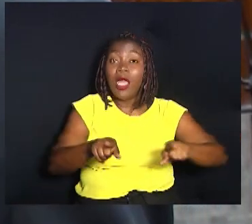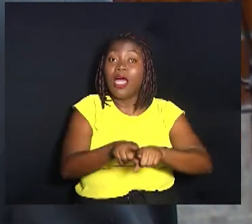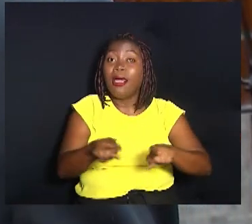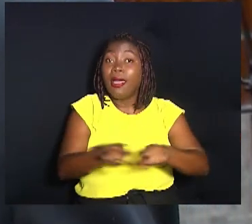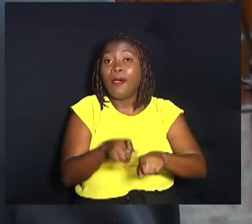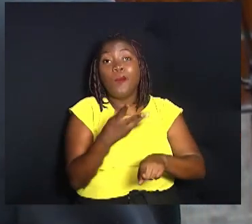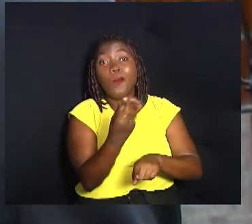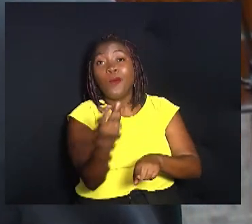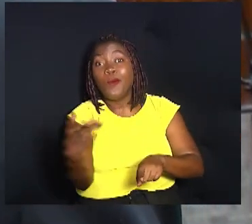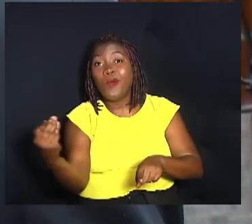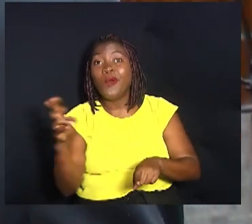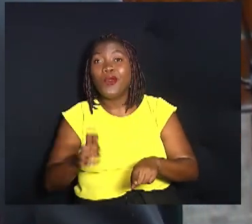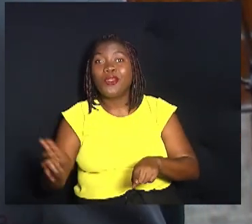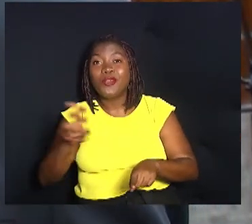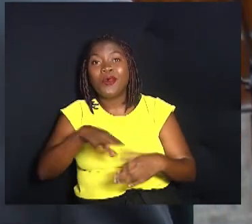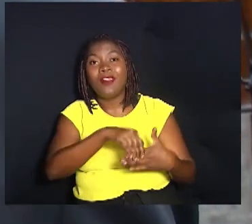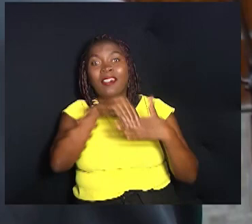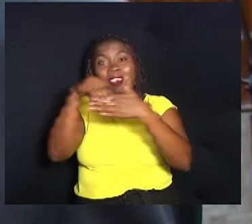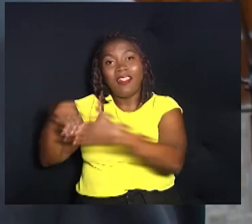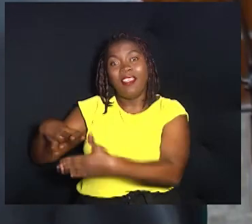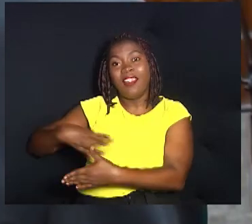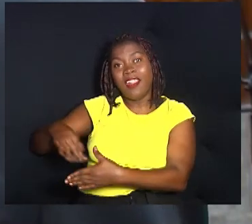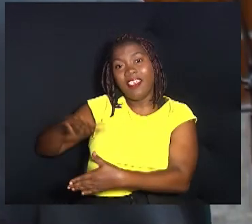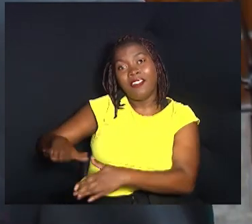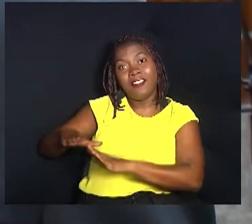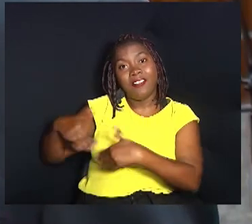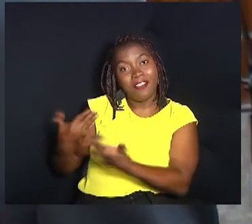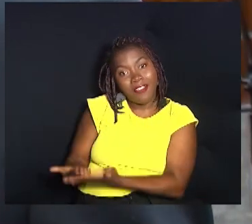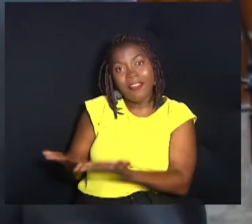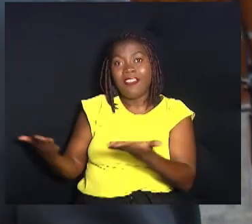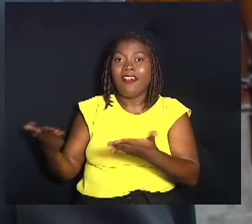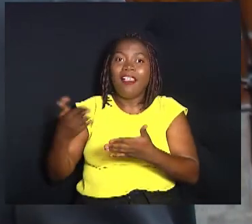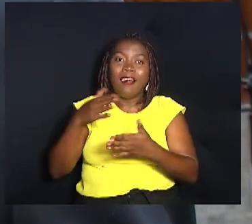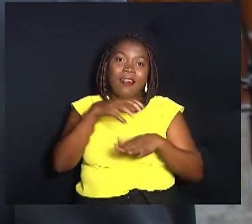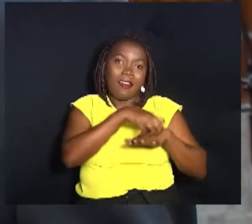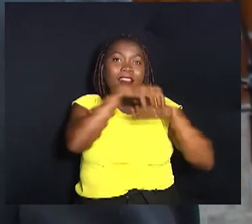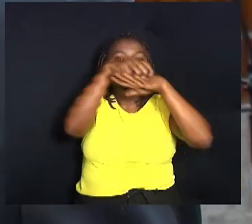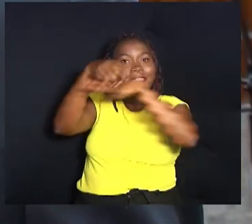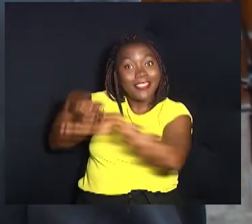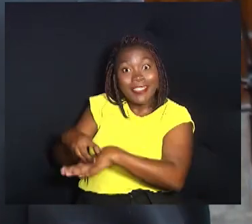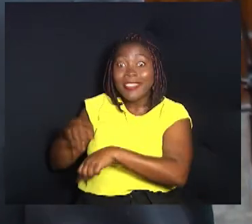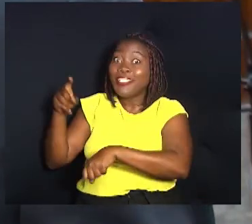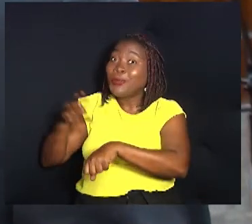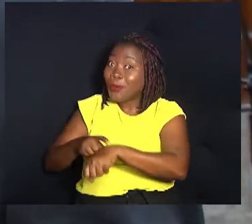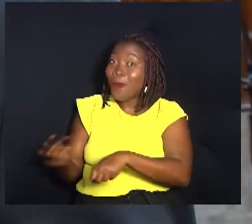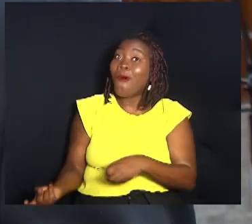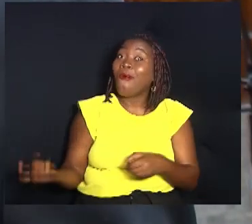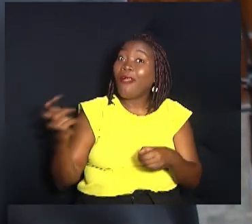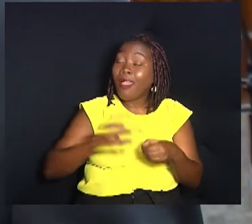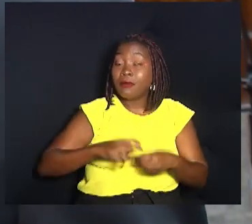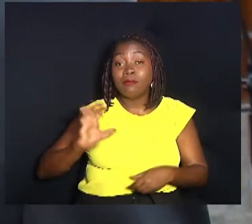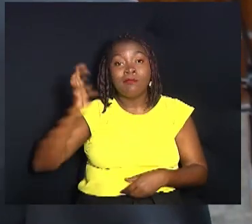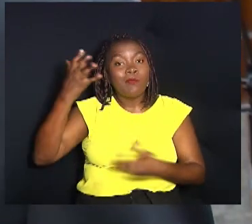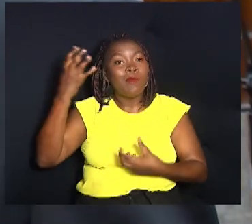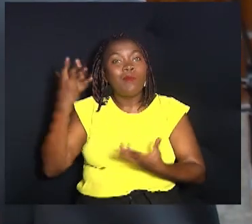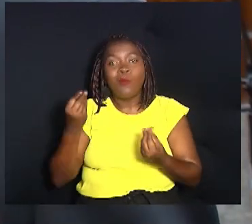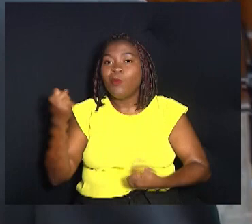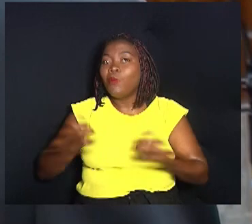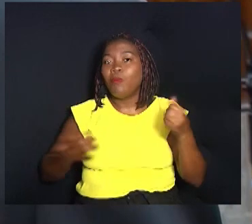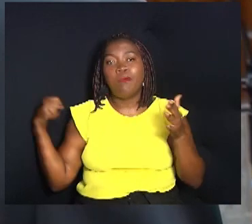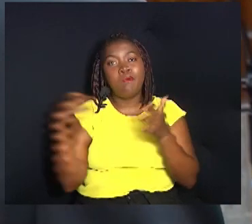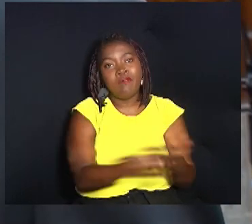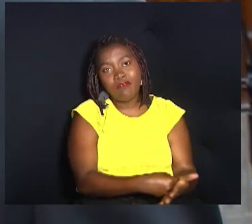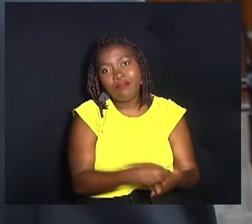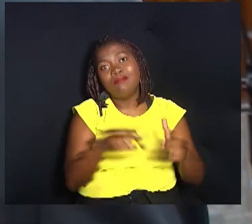muitos utilizam para levar os seus filhos para a escola com van escolar e no horário do retorno. E tem acontecido muitos acidentes naquela região, até